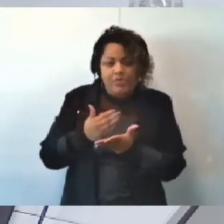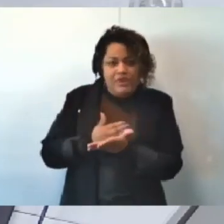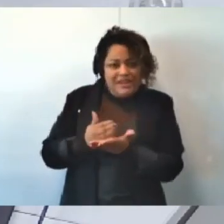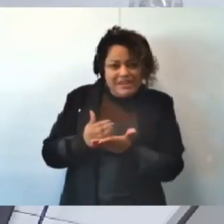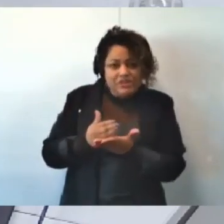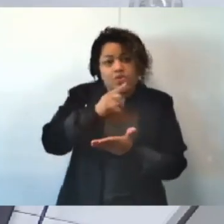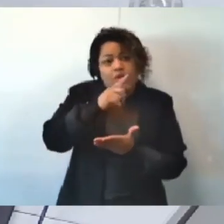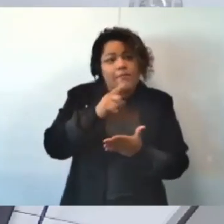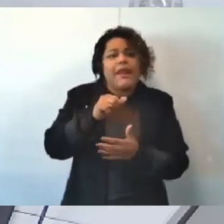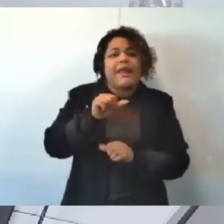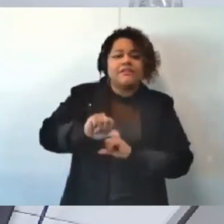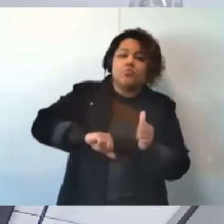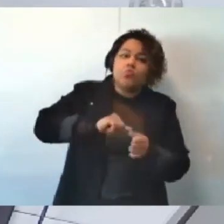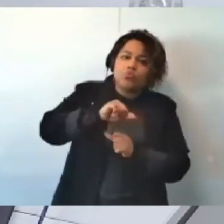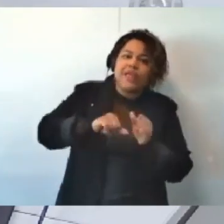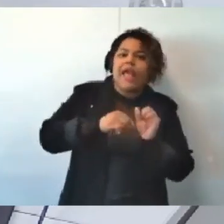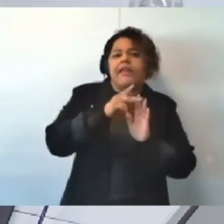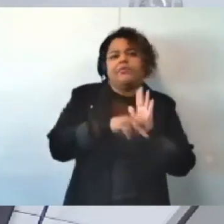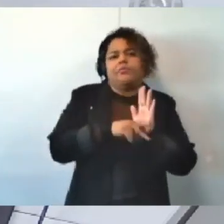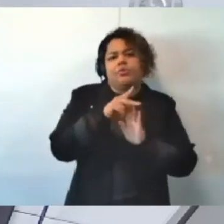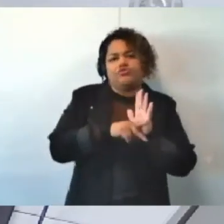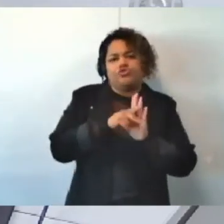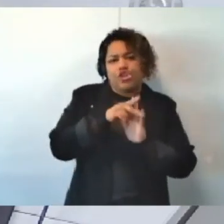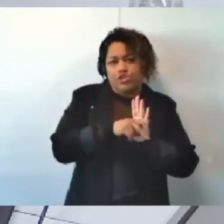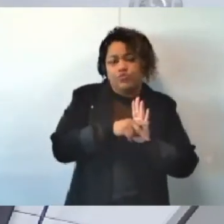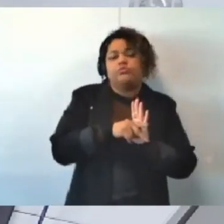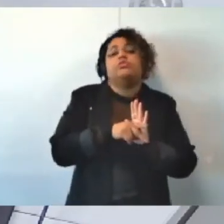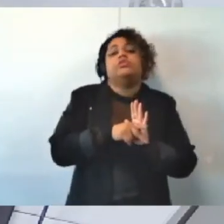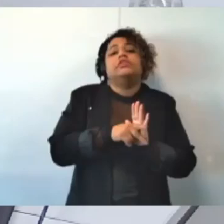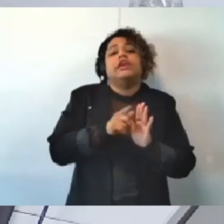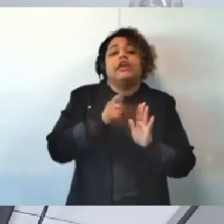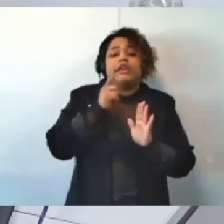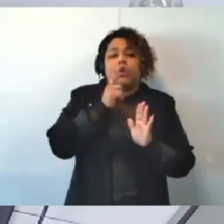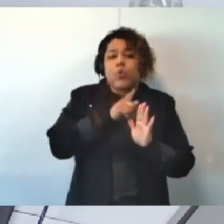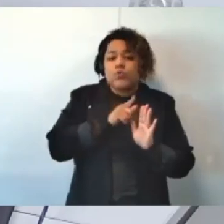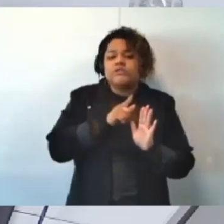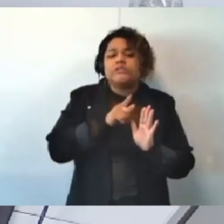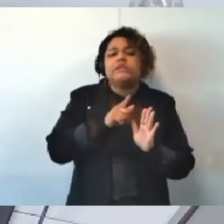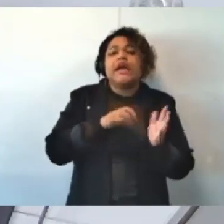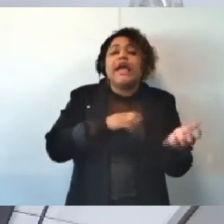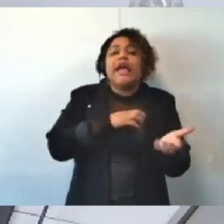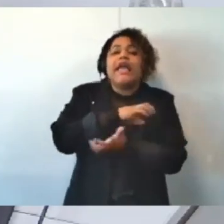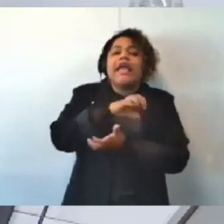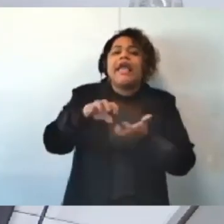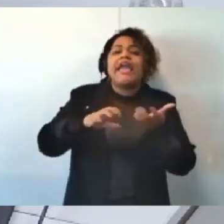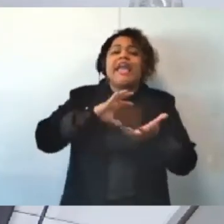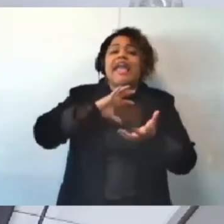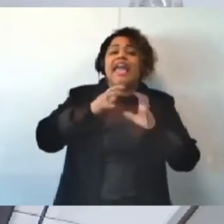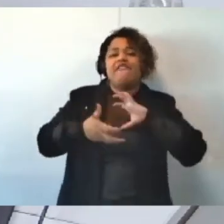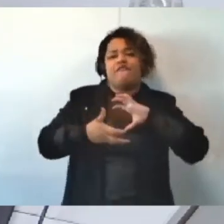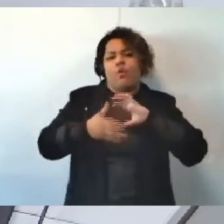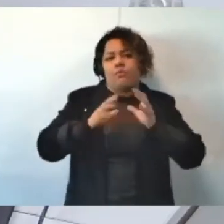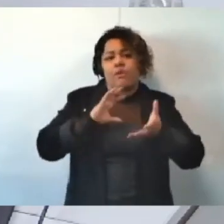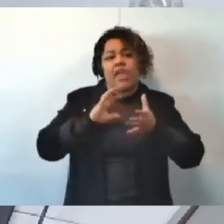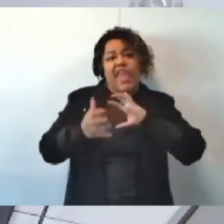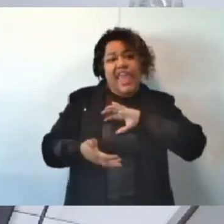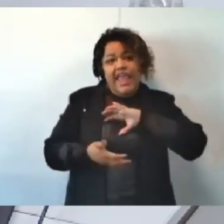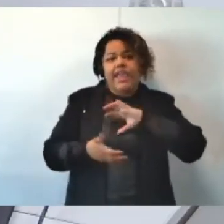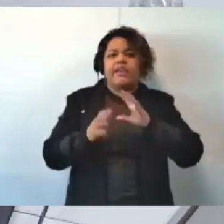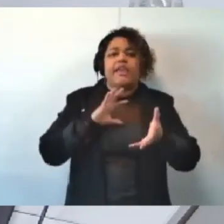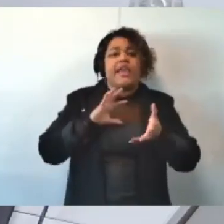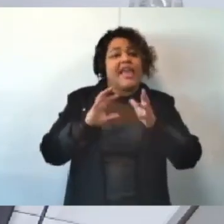remodelarem o projeto da forma que seja a revitalização, não fechamento, a